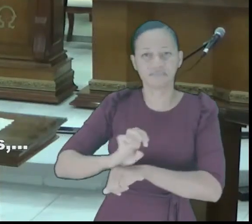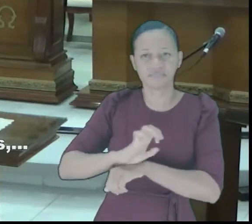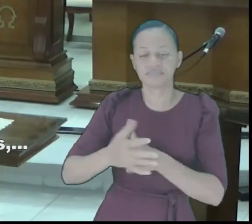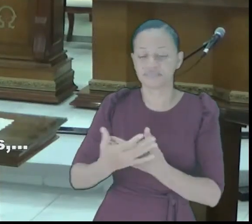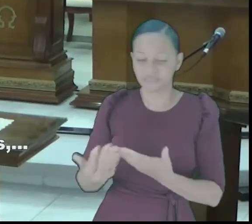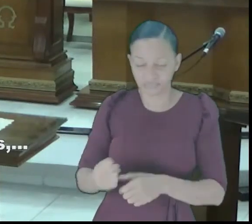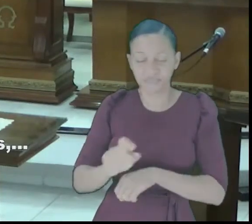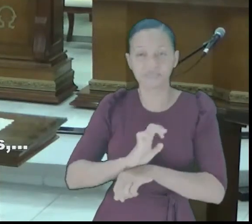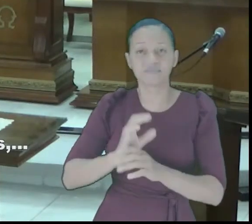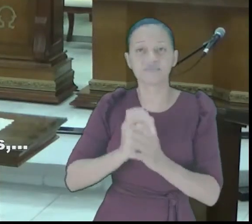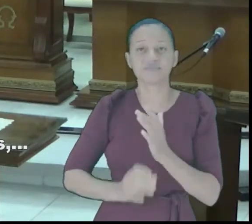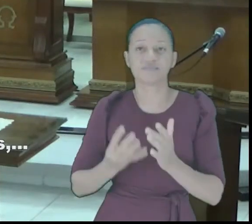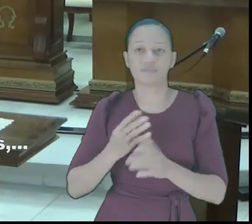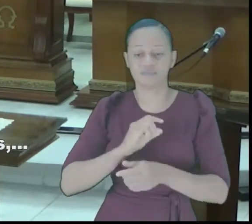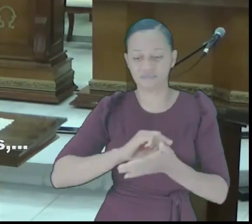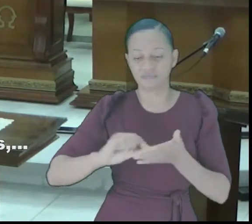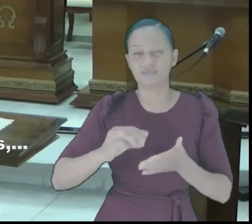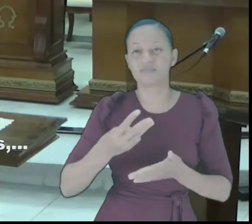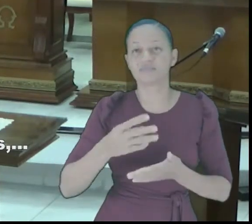Efésios 4:30.